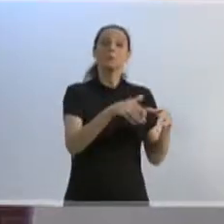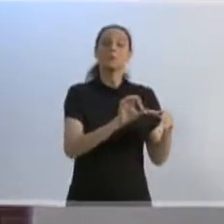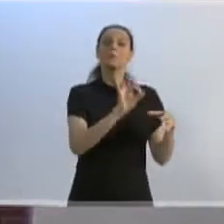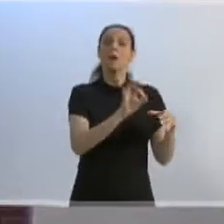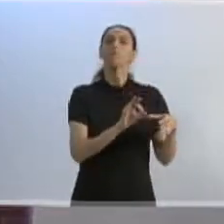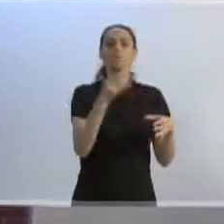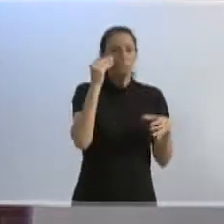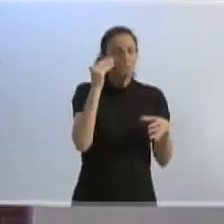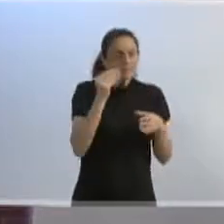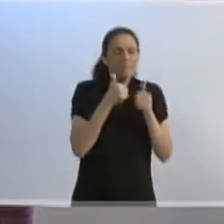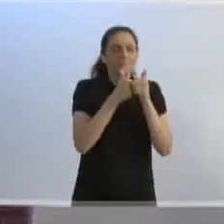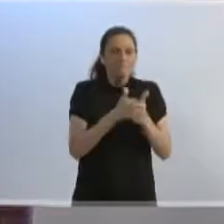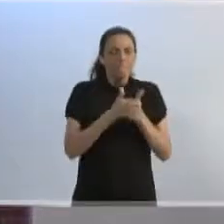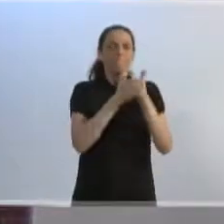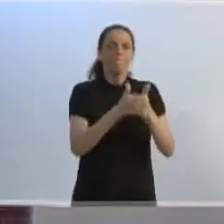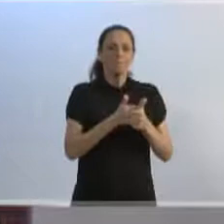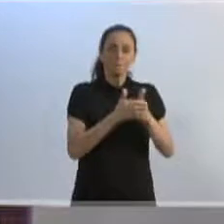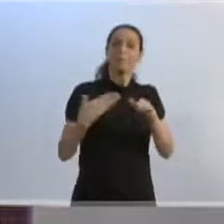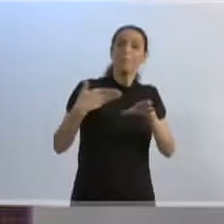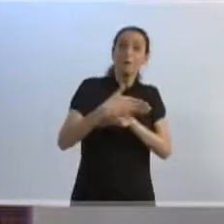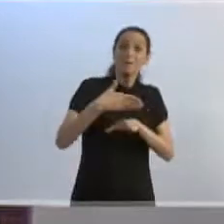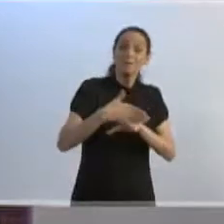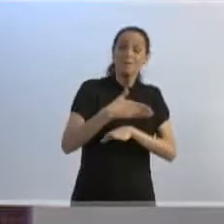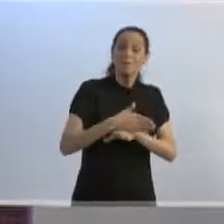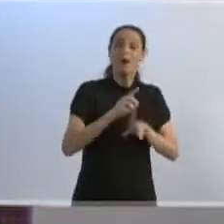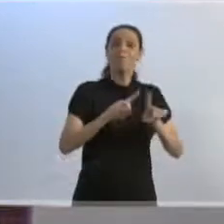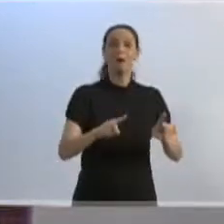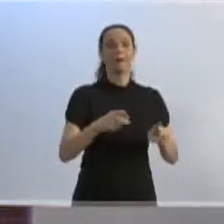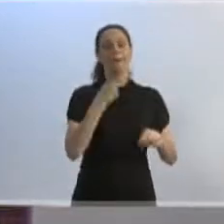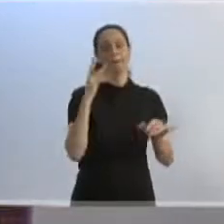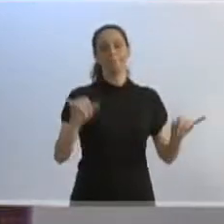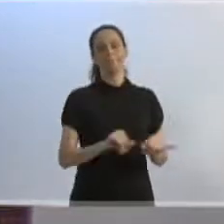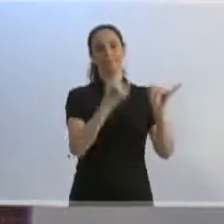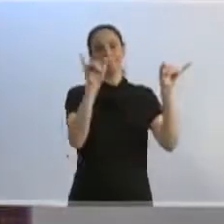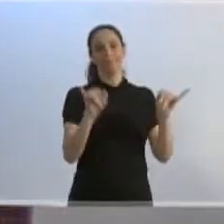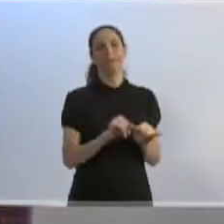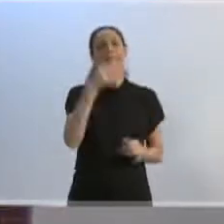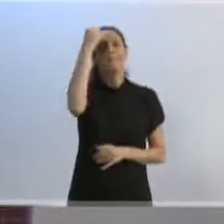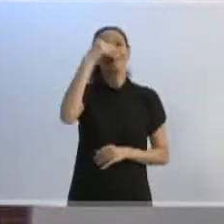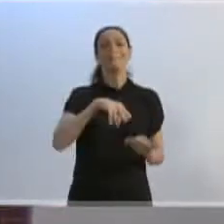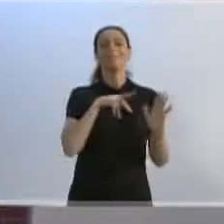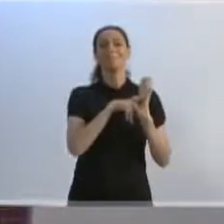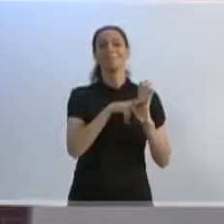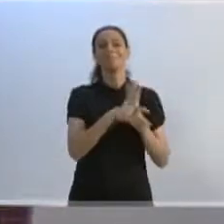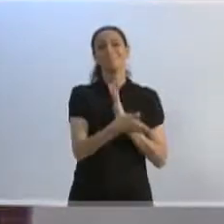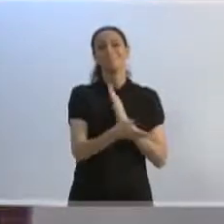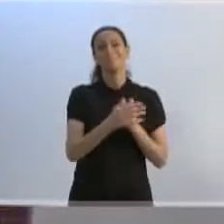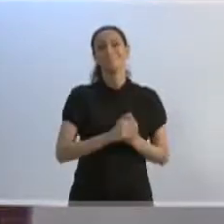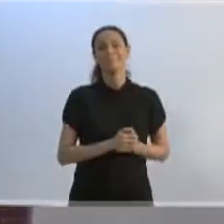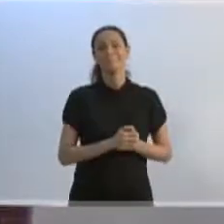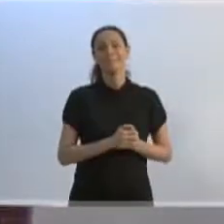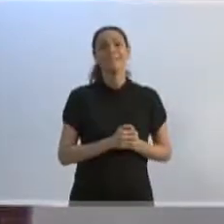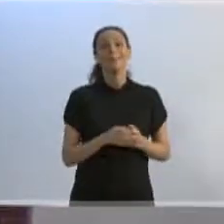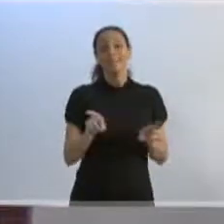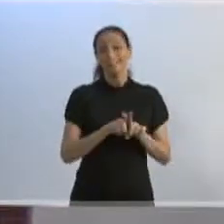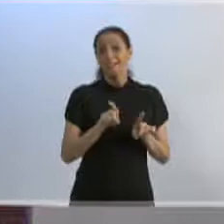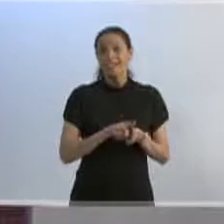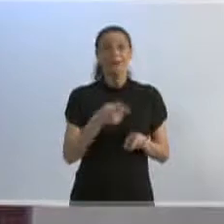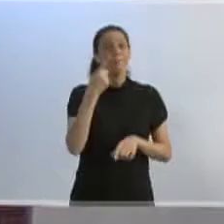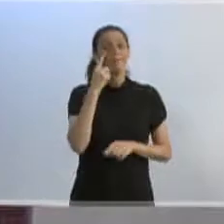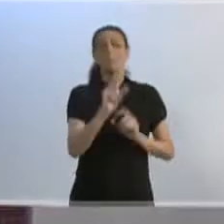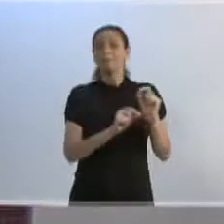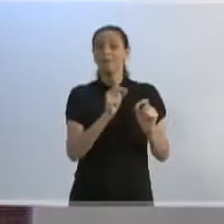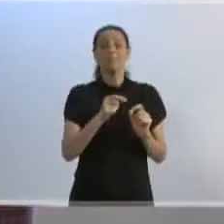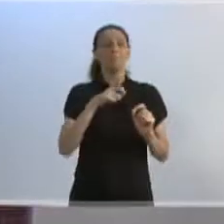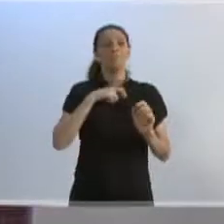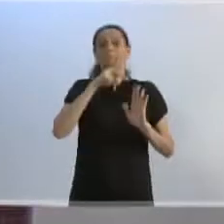tentam acompanhar, tentam participar, mas falam um monte de bobagem. Tem preguiça de pesquisar, e aí a gente acompanha vários e vários